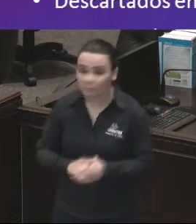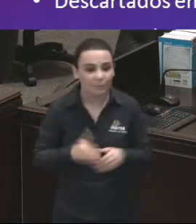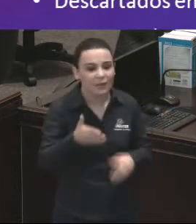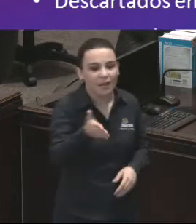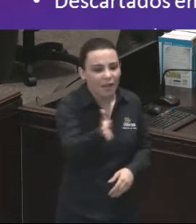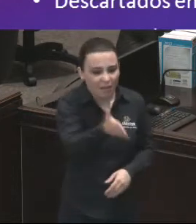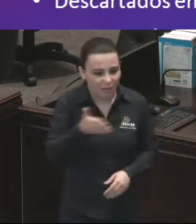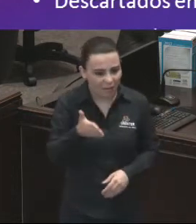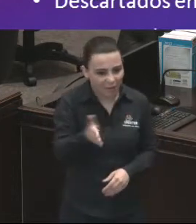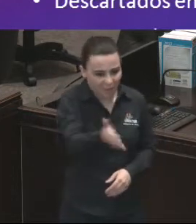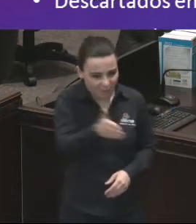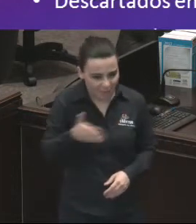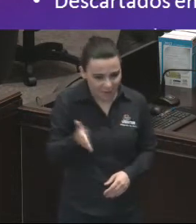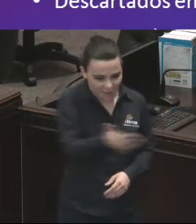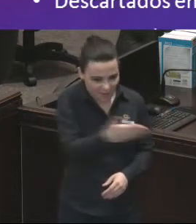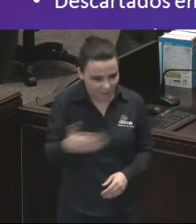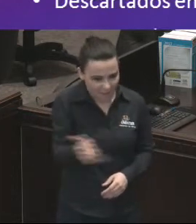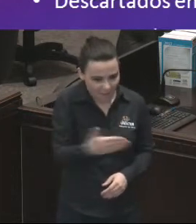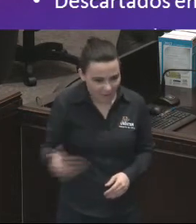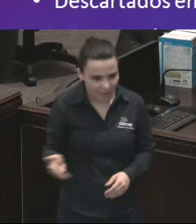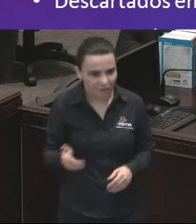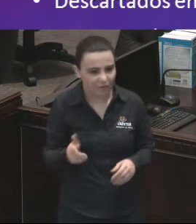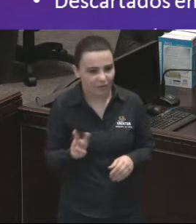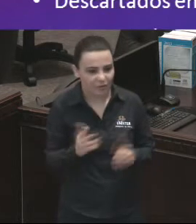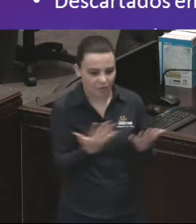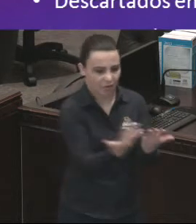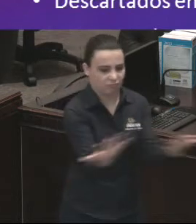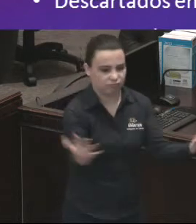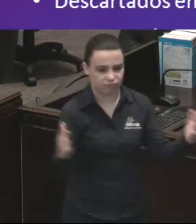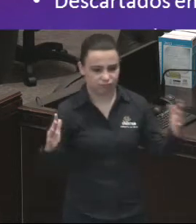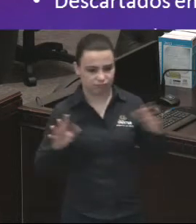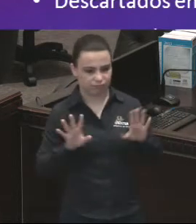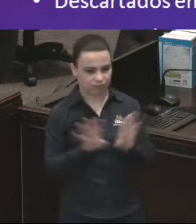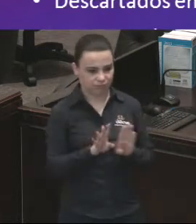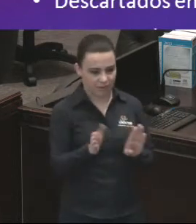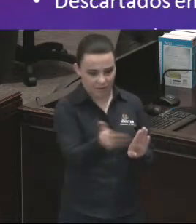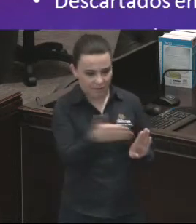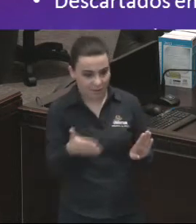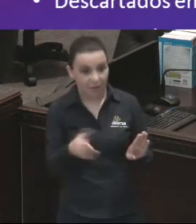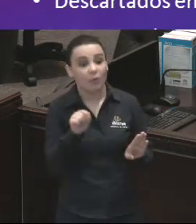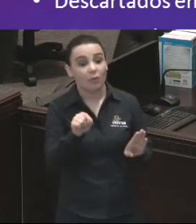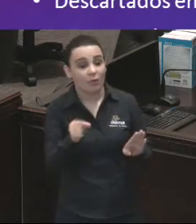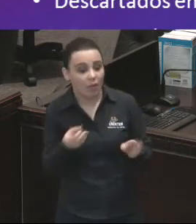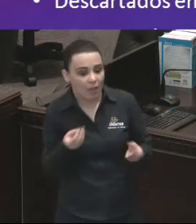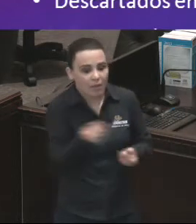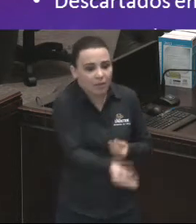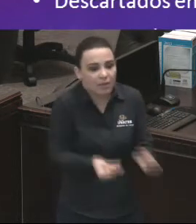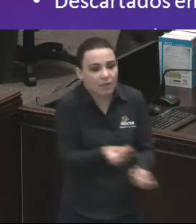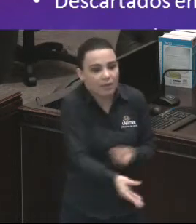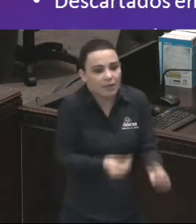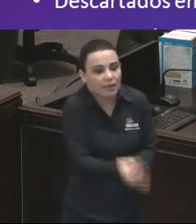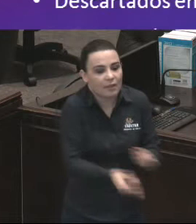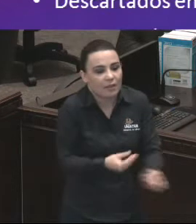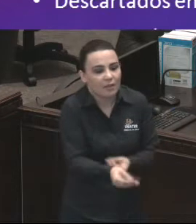num aquário, um reservatório adequado, você tem que usar um monte de antibiótico. E depois essa